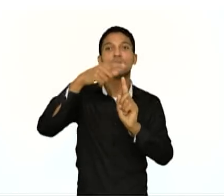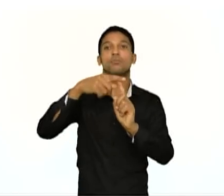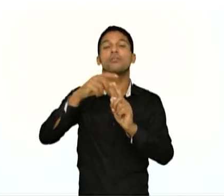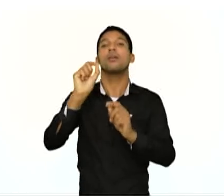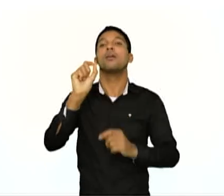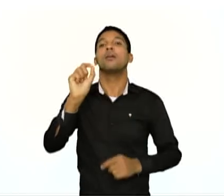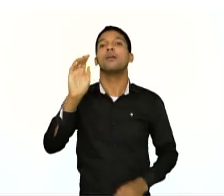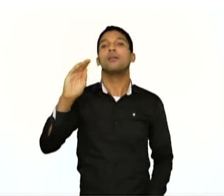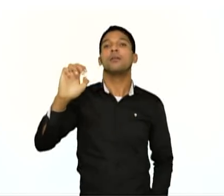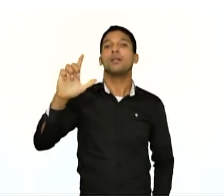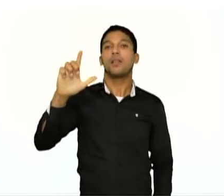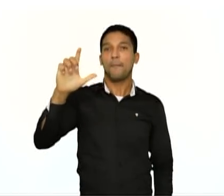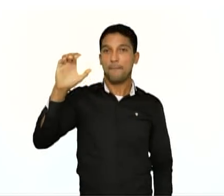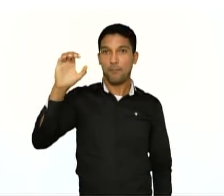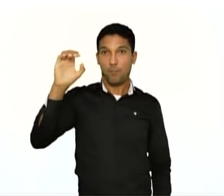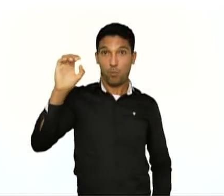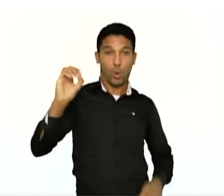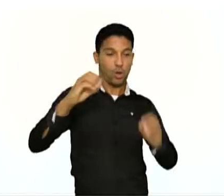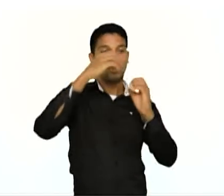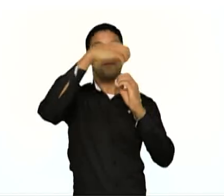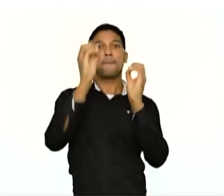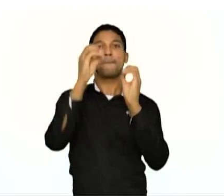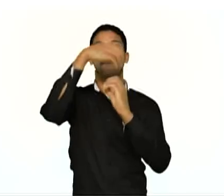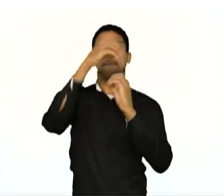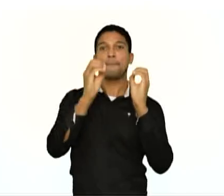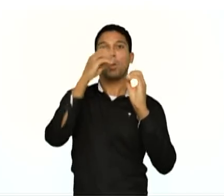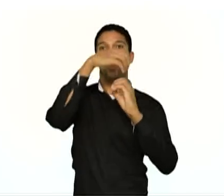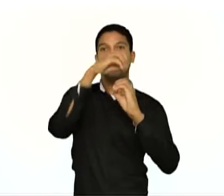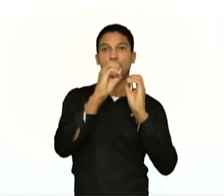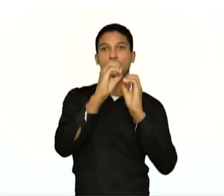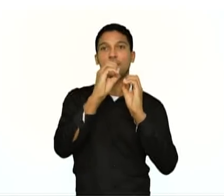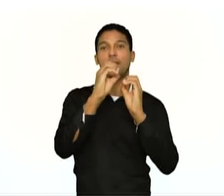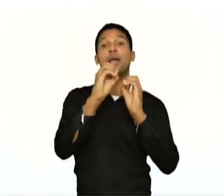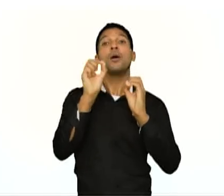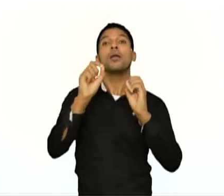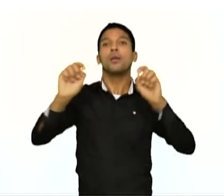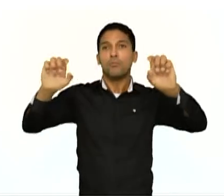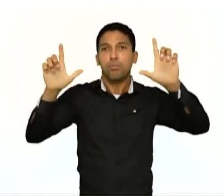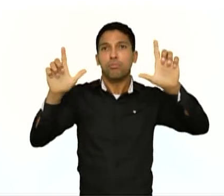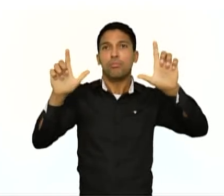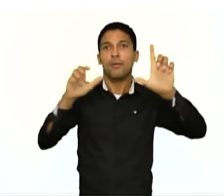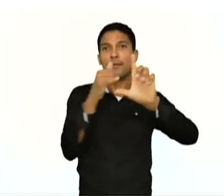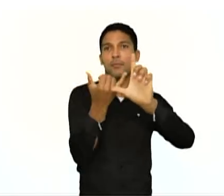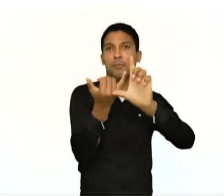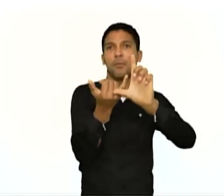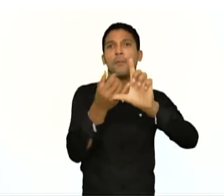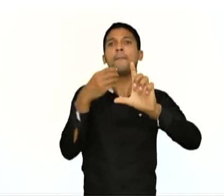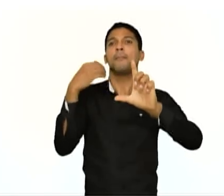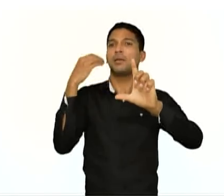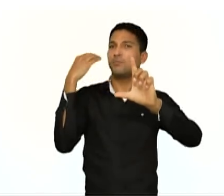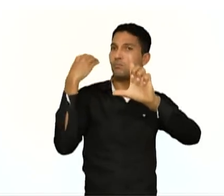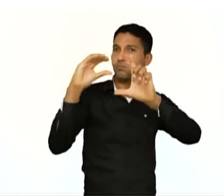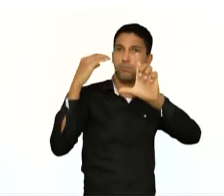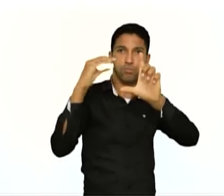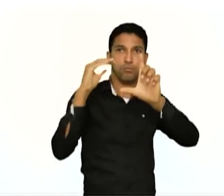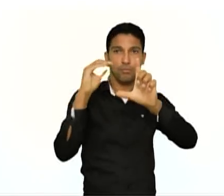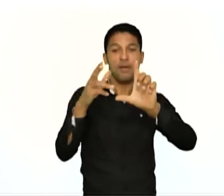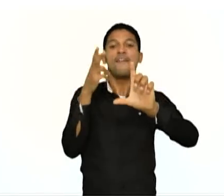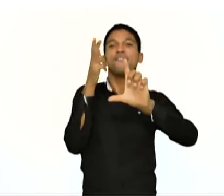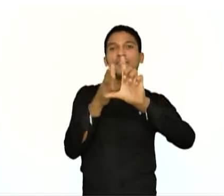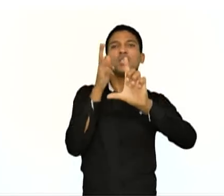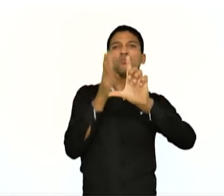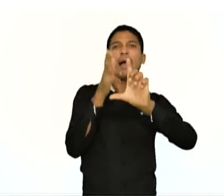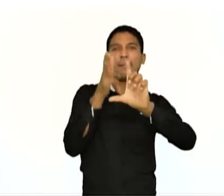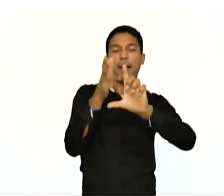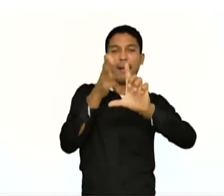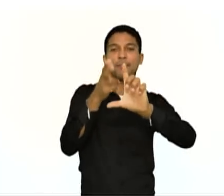conteúdos predominantes são os vídeos. A grande diferença entre um vlog e um blog está no mesmo